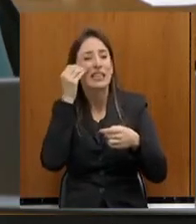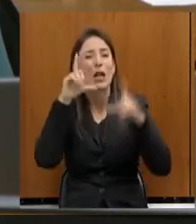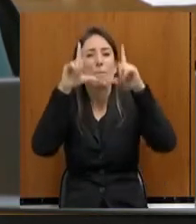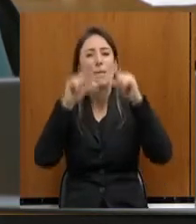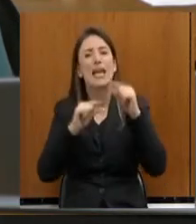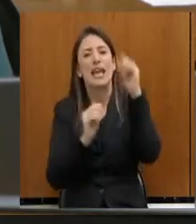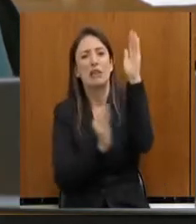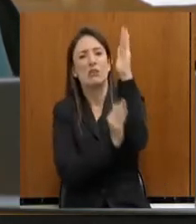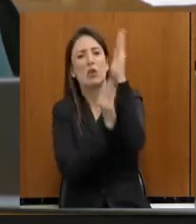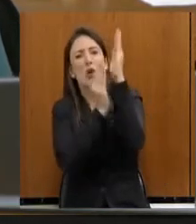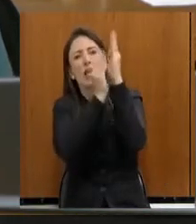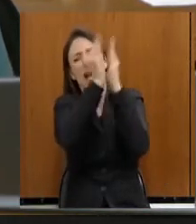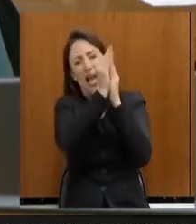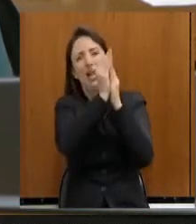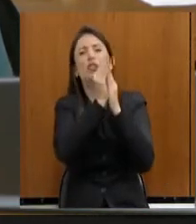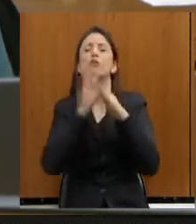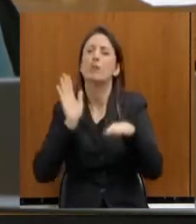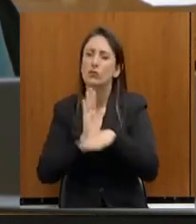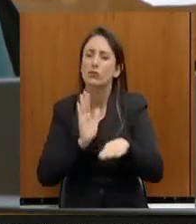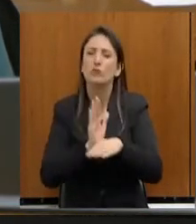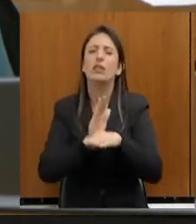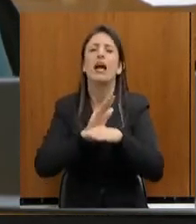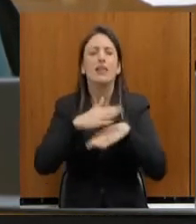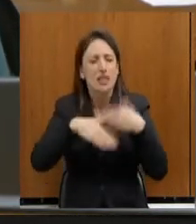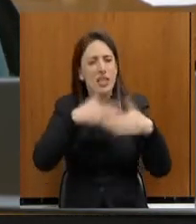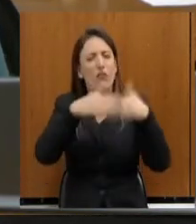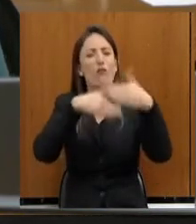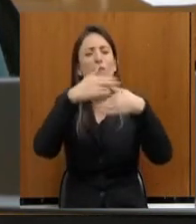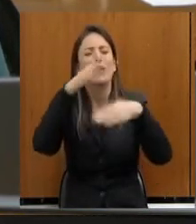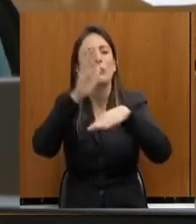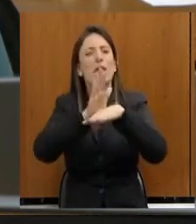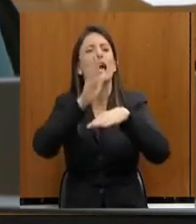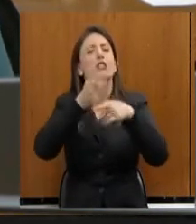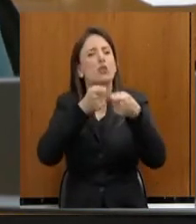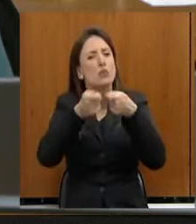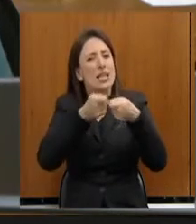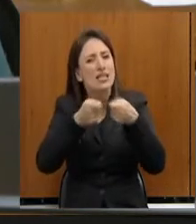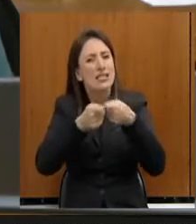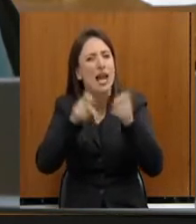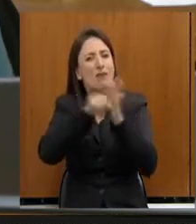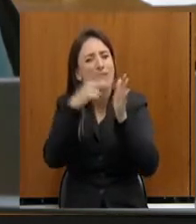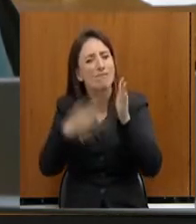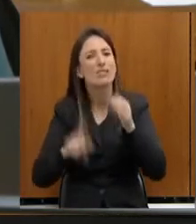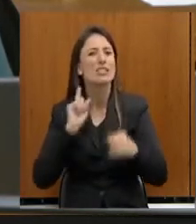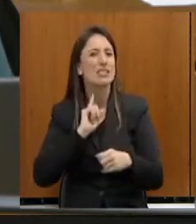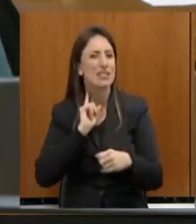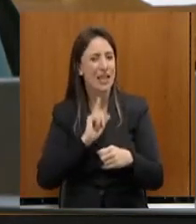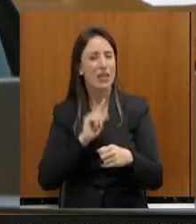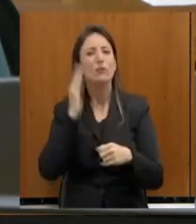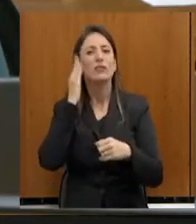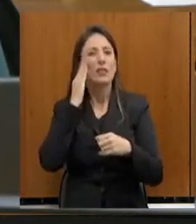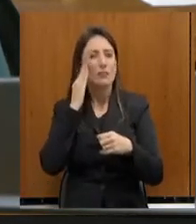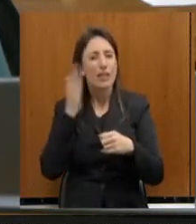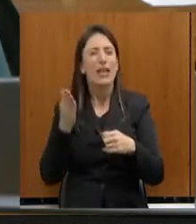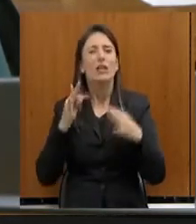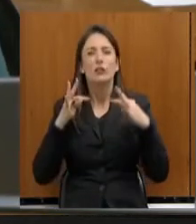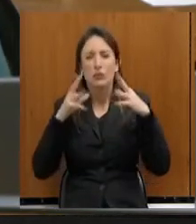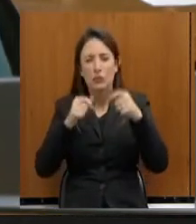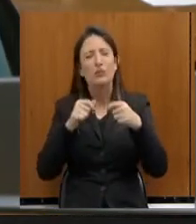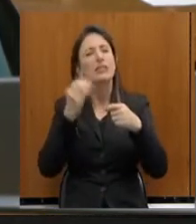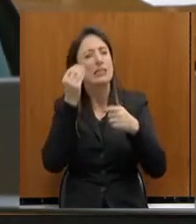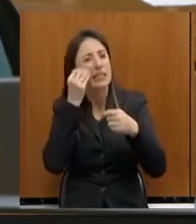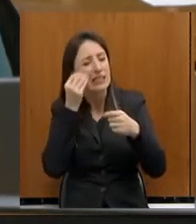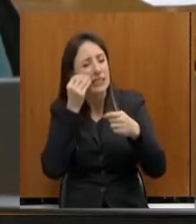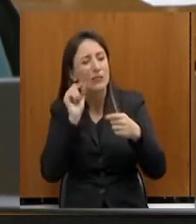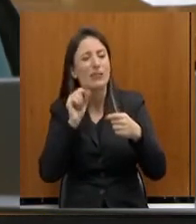desenvolvimento sustentável para o nosso estado sabendo que os produtores rurais são aqueles mais interessados no desenvolvimento sustentável porque usam a